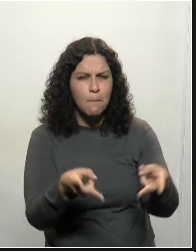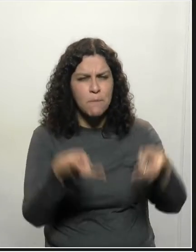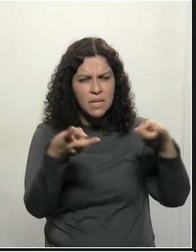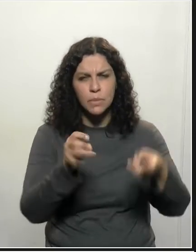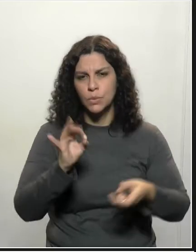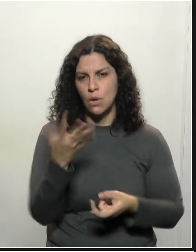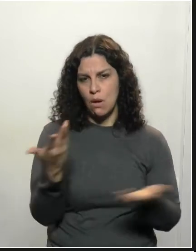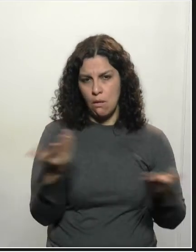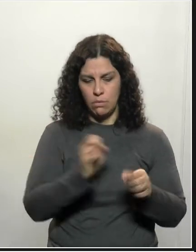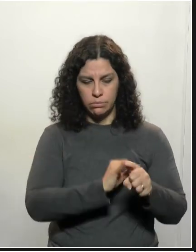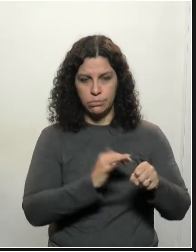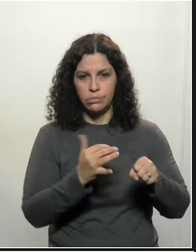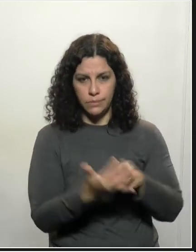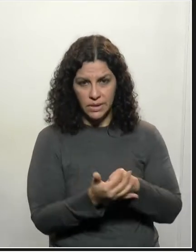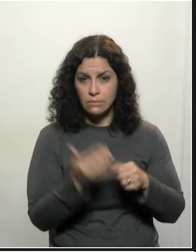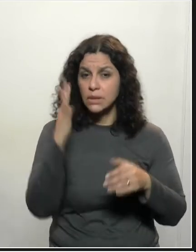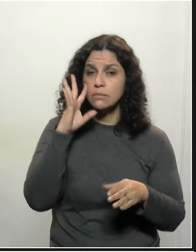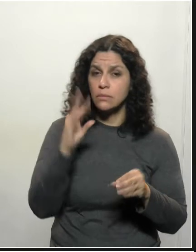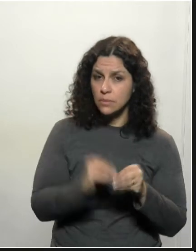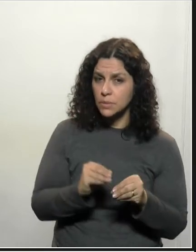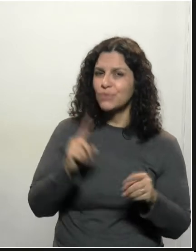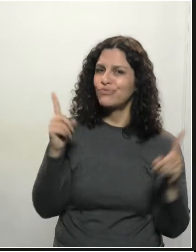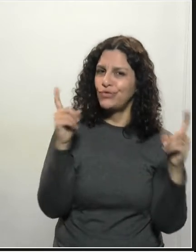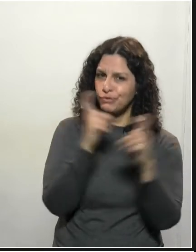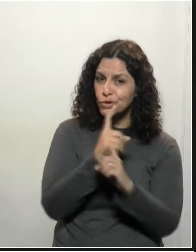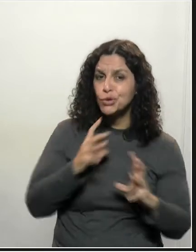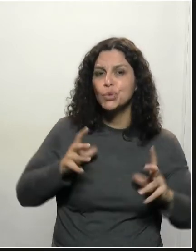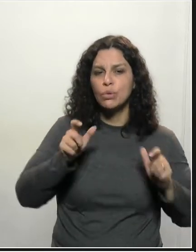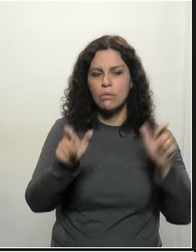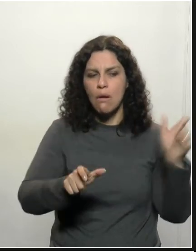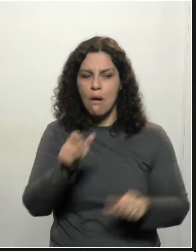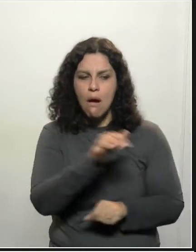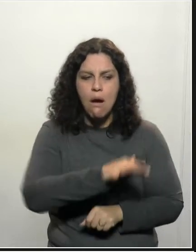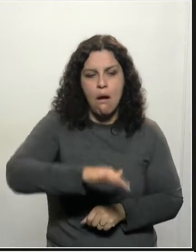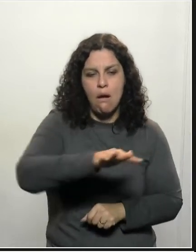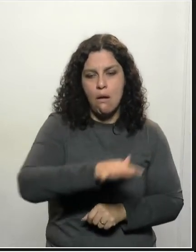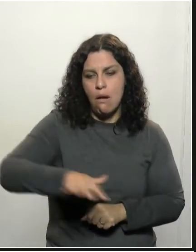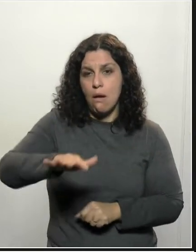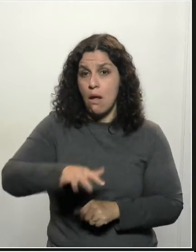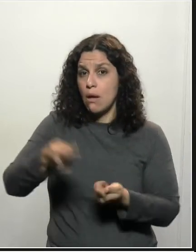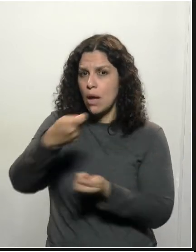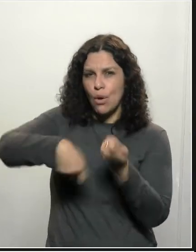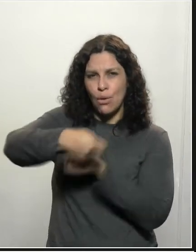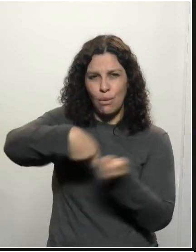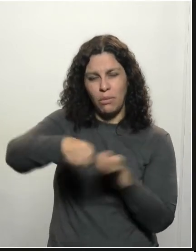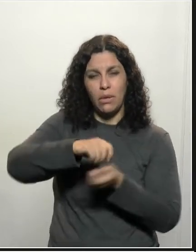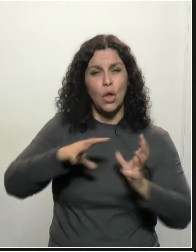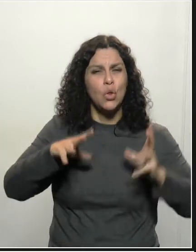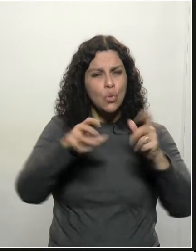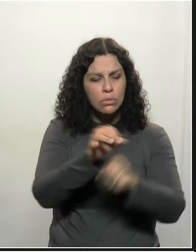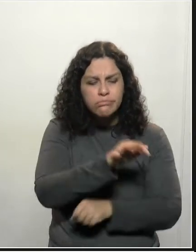enfrentando e entendemos a dificuldade de todos os segmentos da economia.